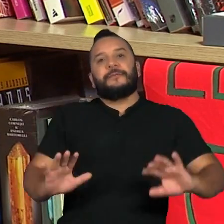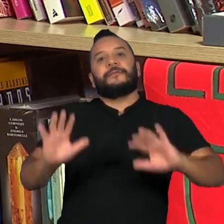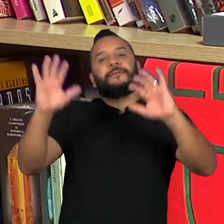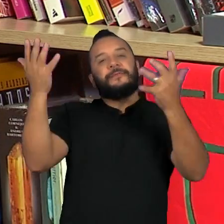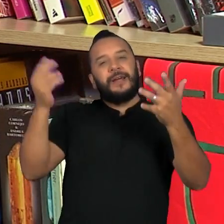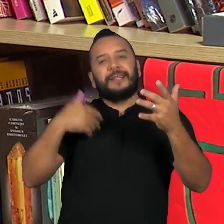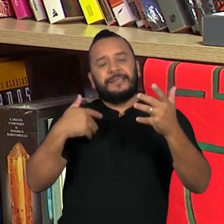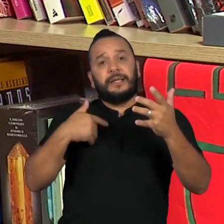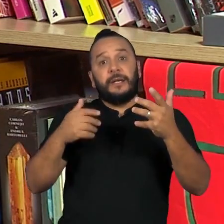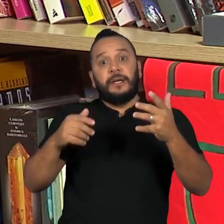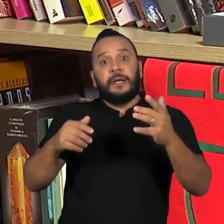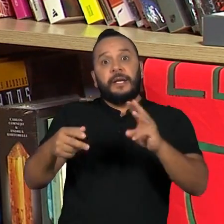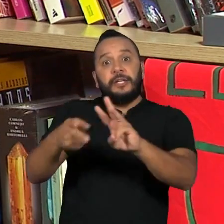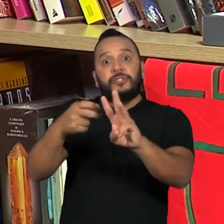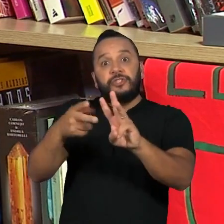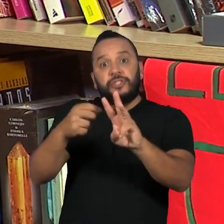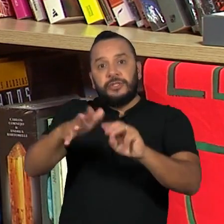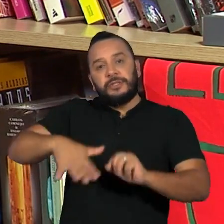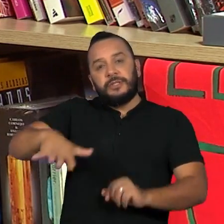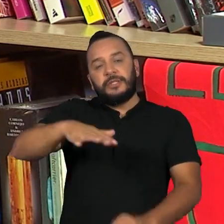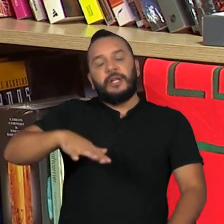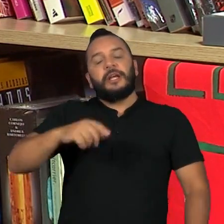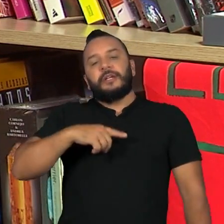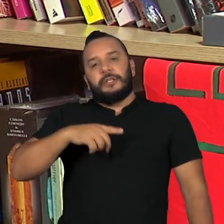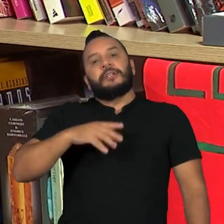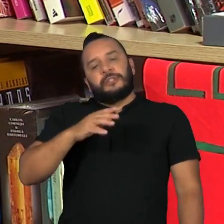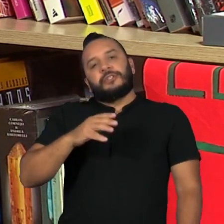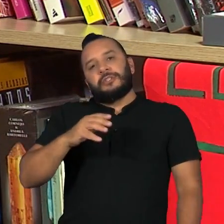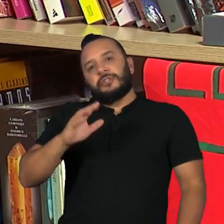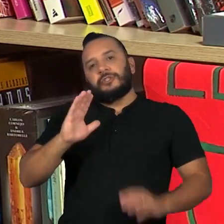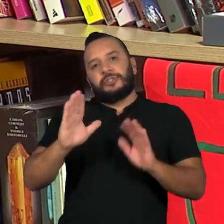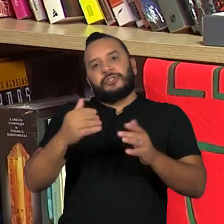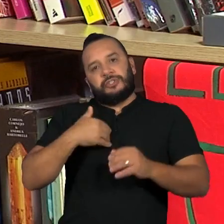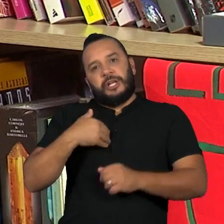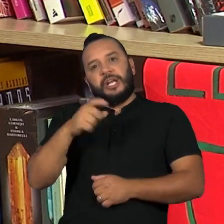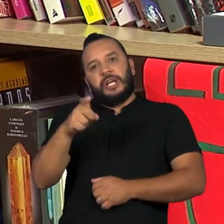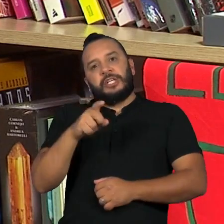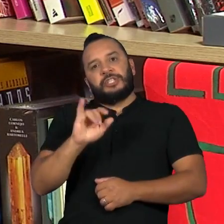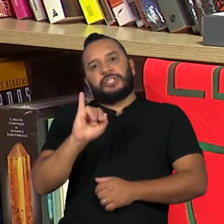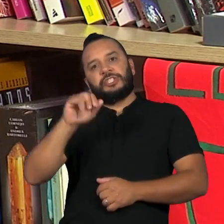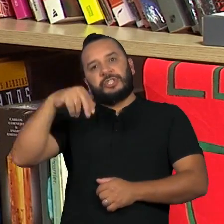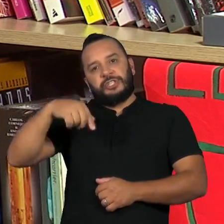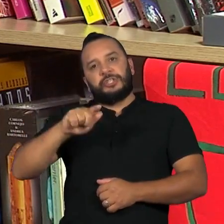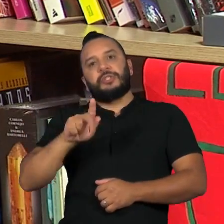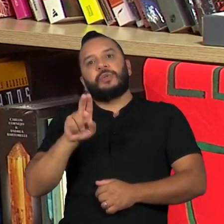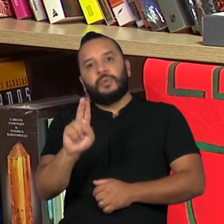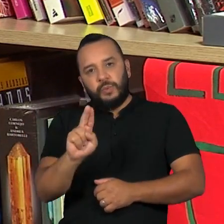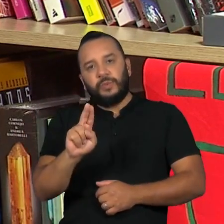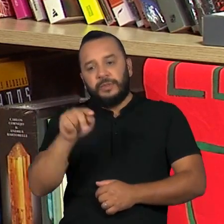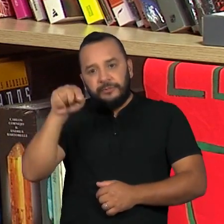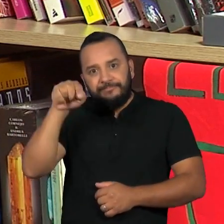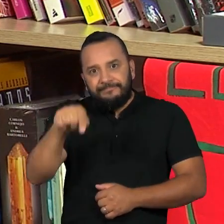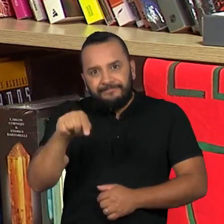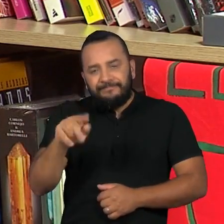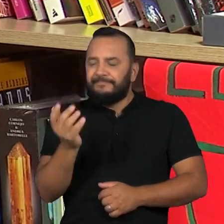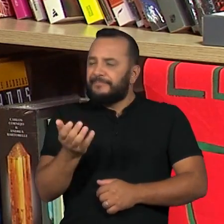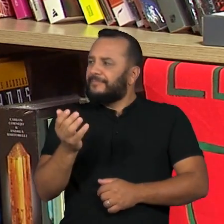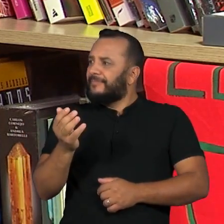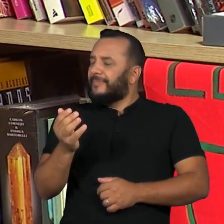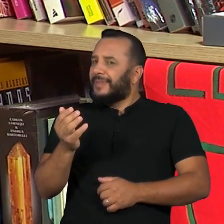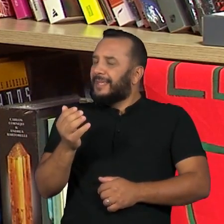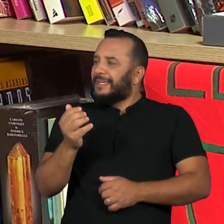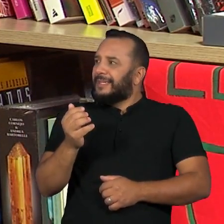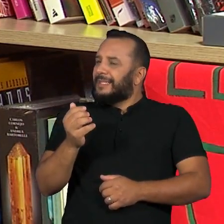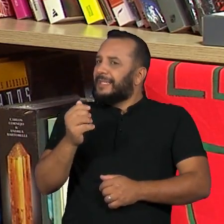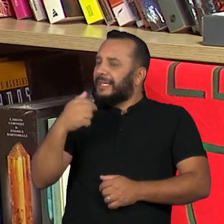Xingu. Então ela vai também fazendo uma reflexão sobre como nós somos órfãos de rituais na